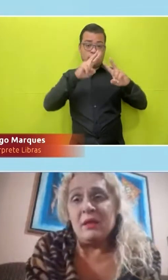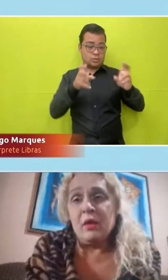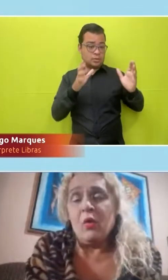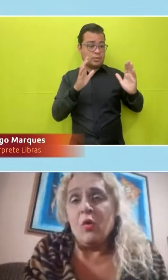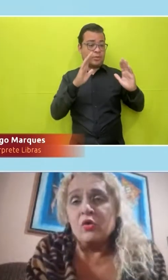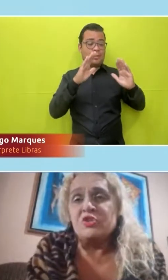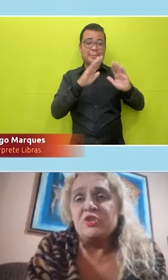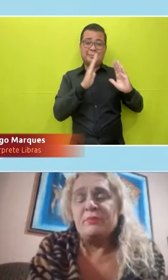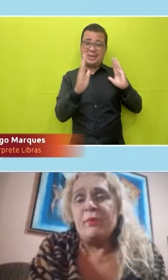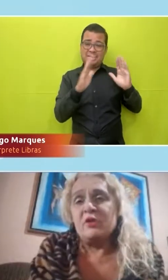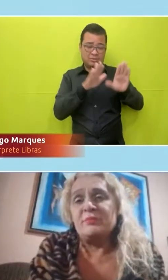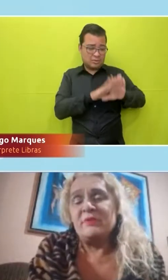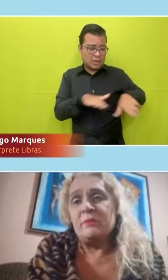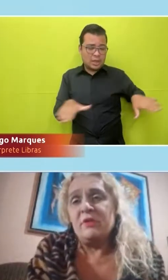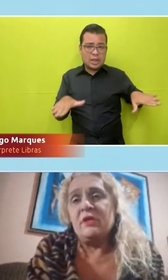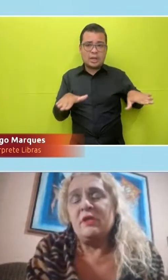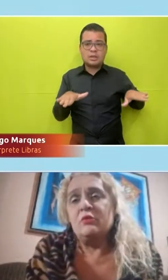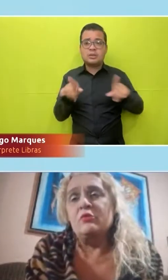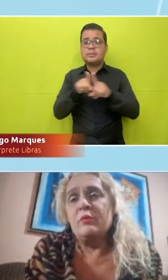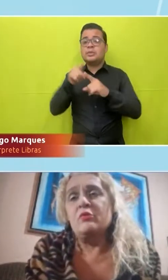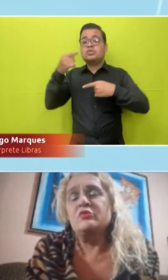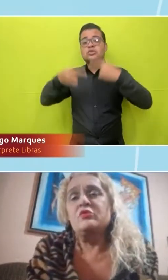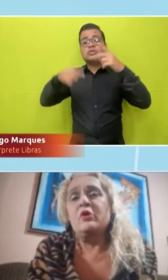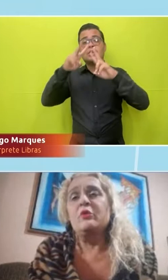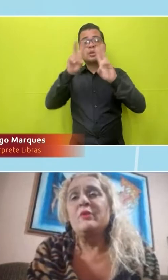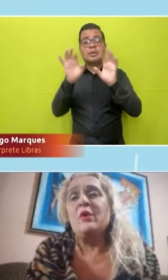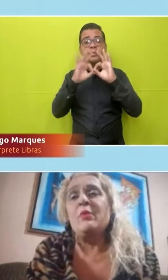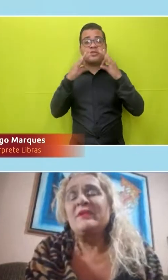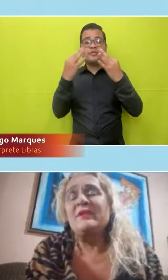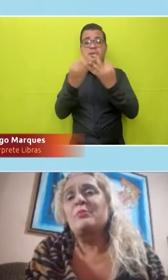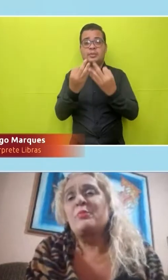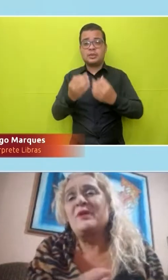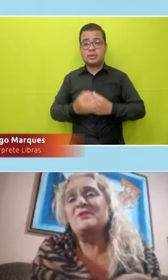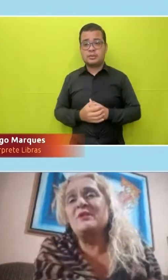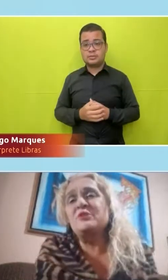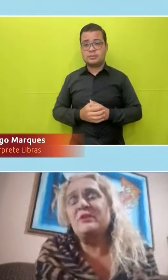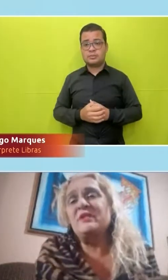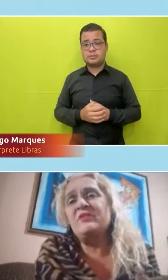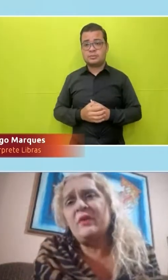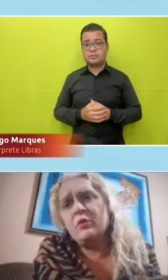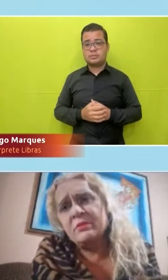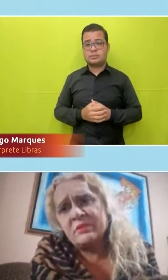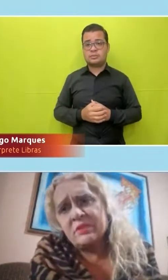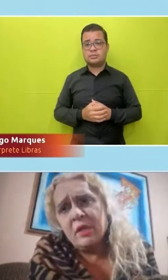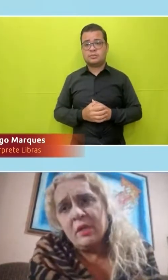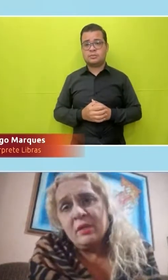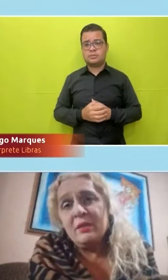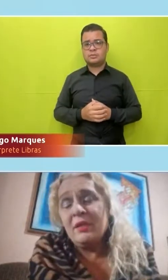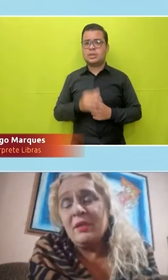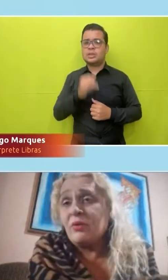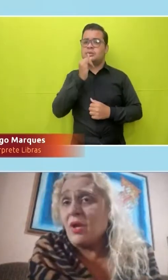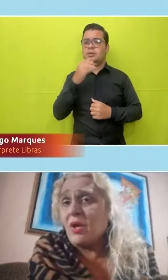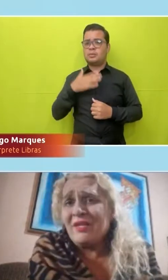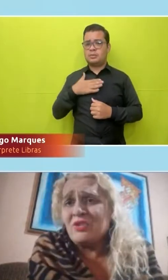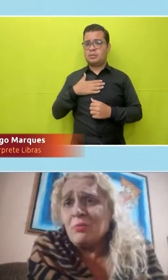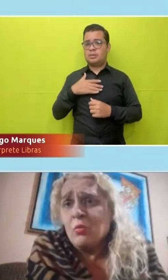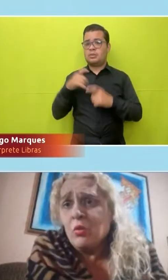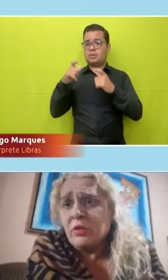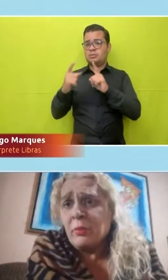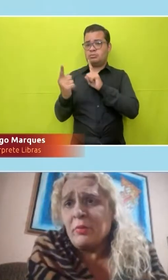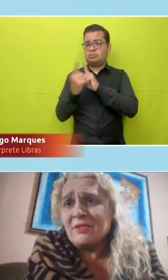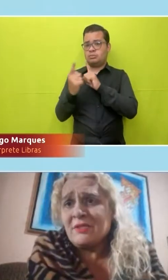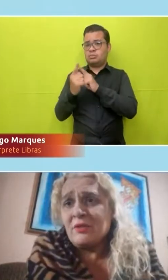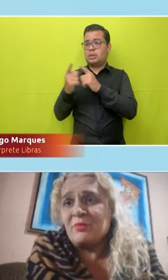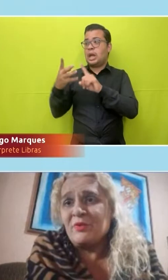família, hoje, pós-pandemia, dentro do meu consultório, eu não atendo população LGBT. Você fala, como assim? Não, eu atendi